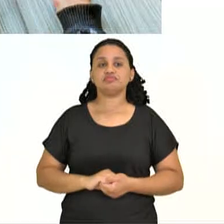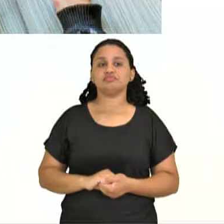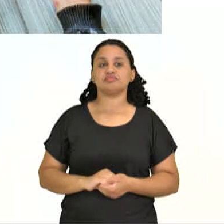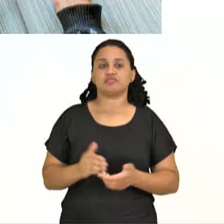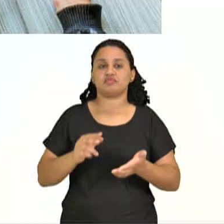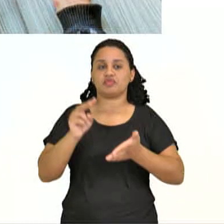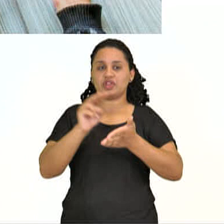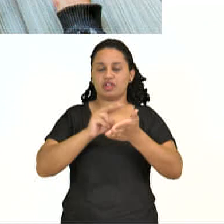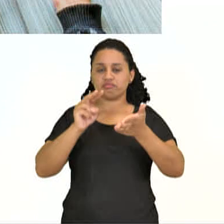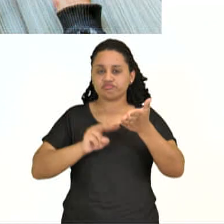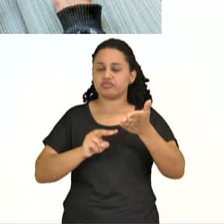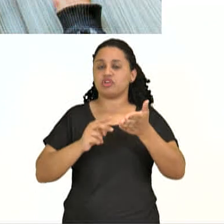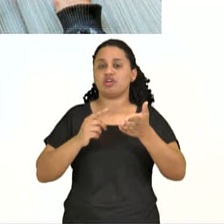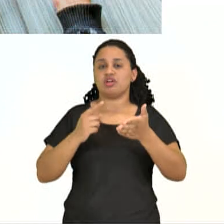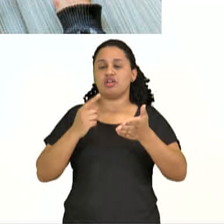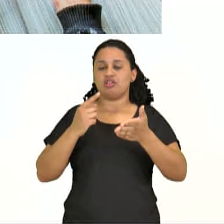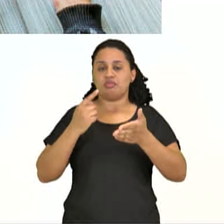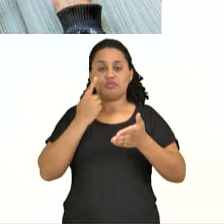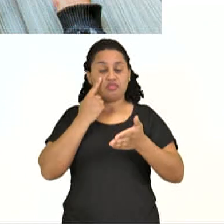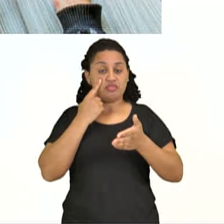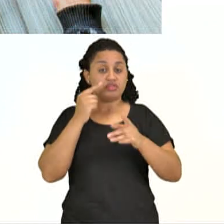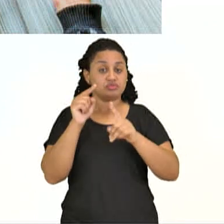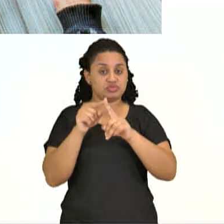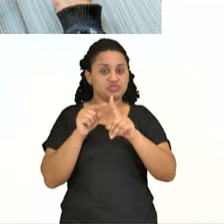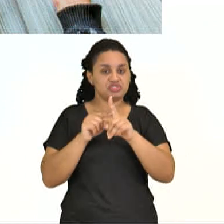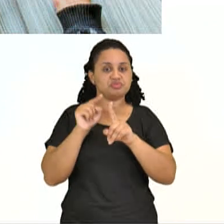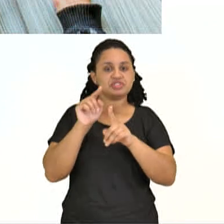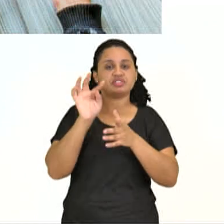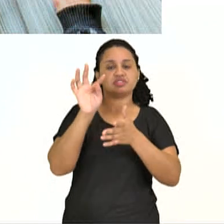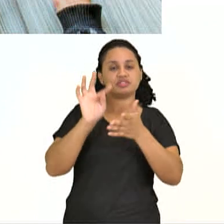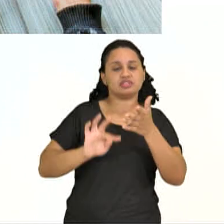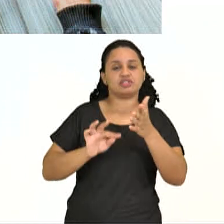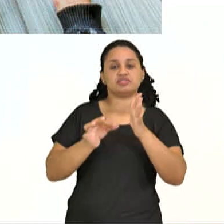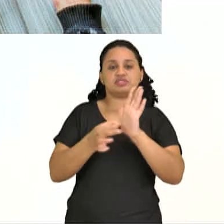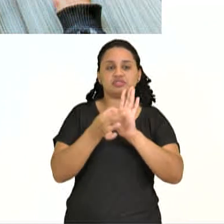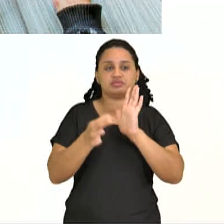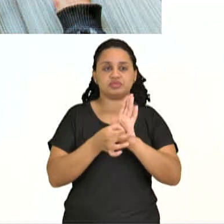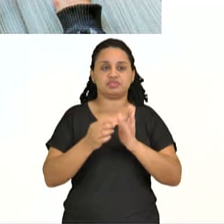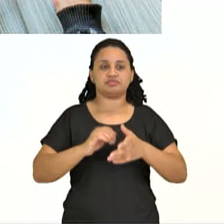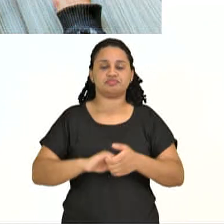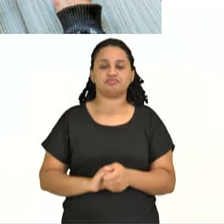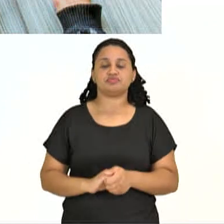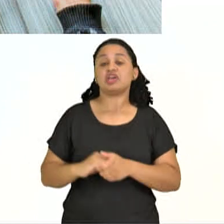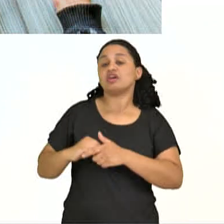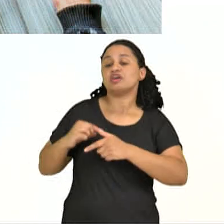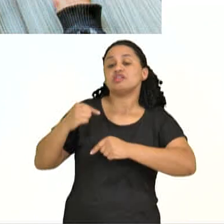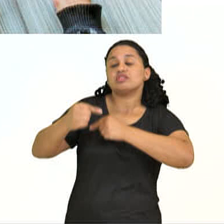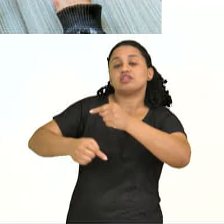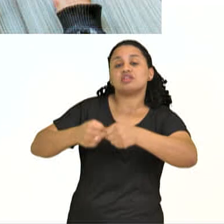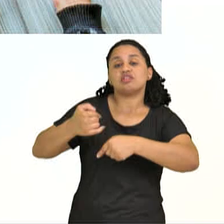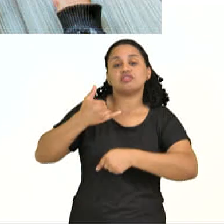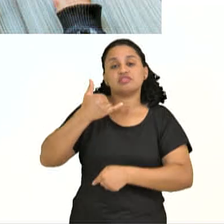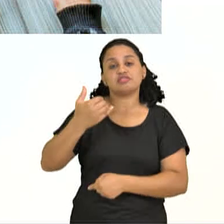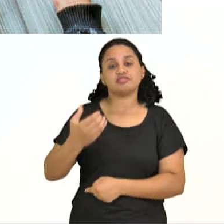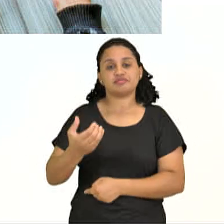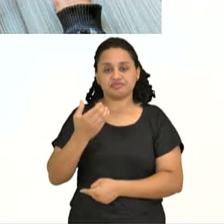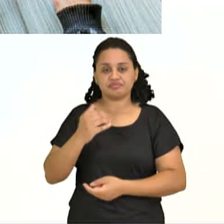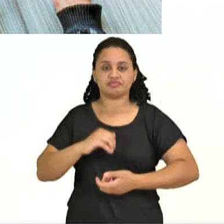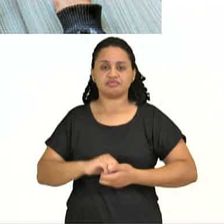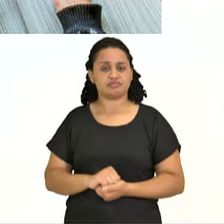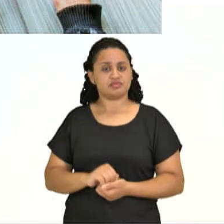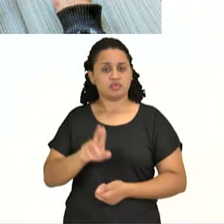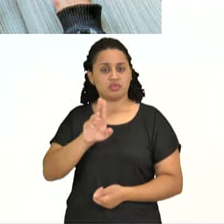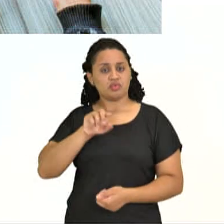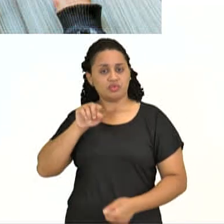Leitura. Vamos ver um exemplo de texto dissertativo argumentativo. Geração do celular. O uso do celular é